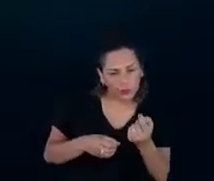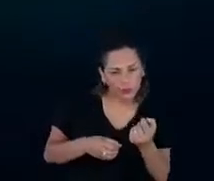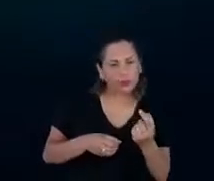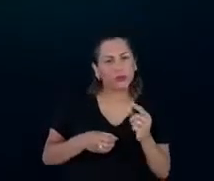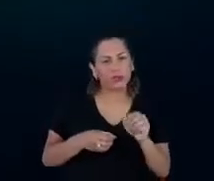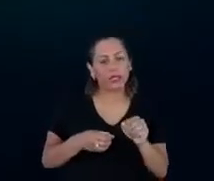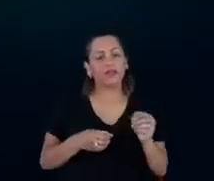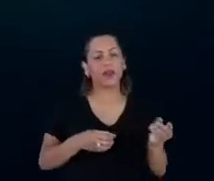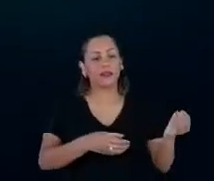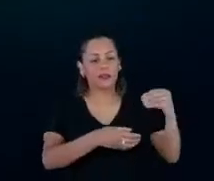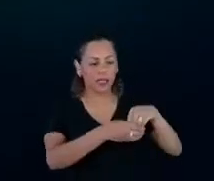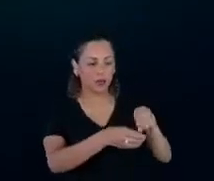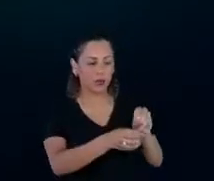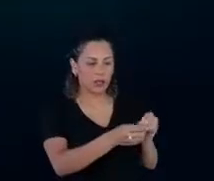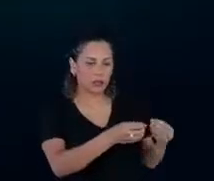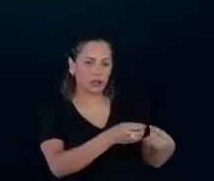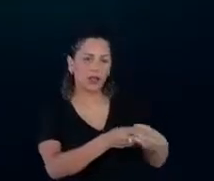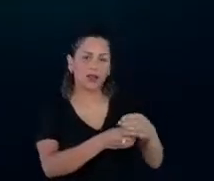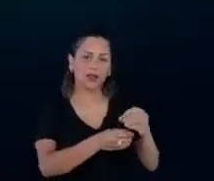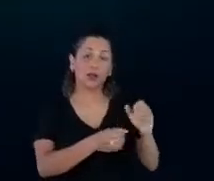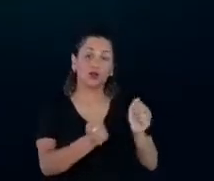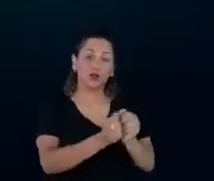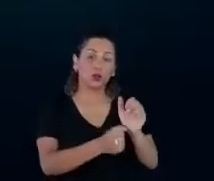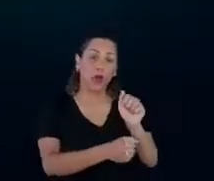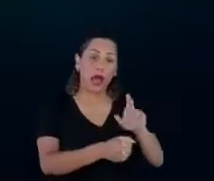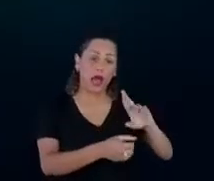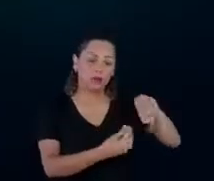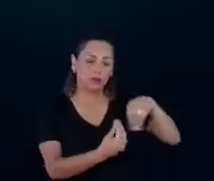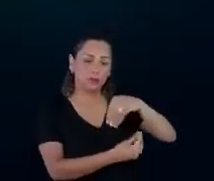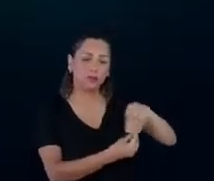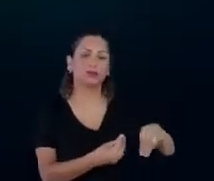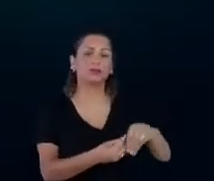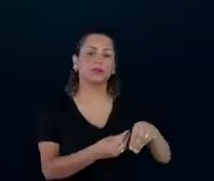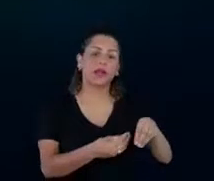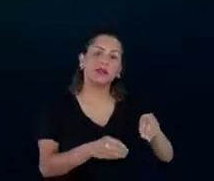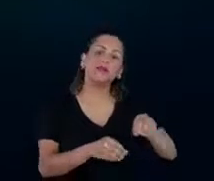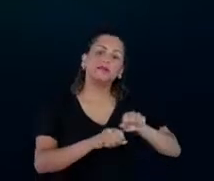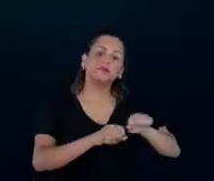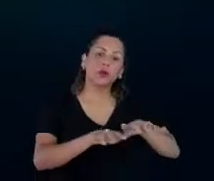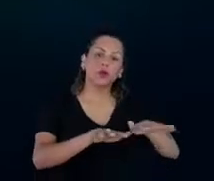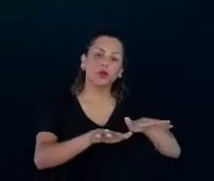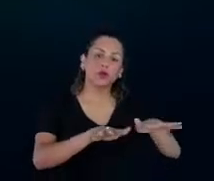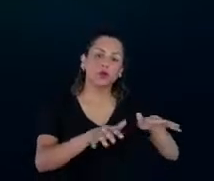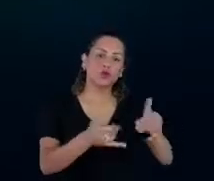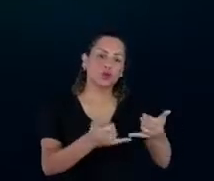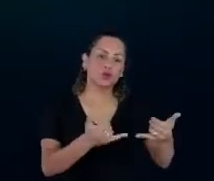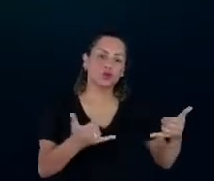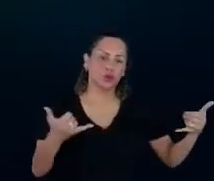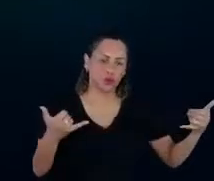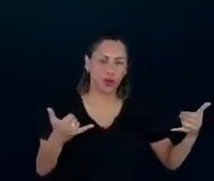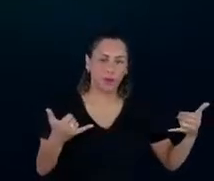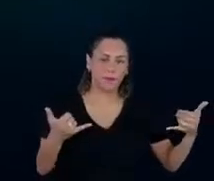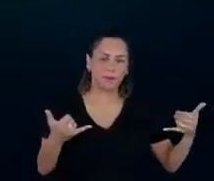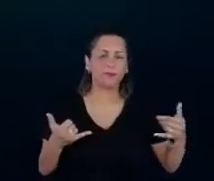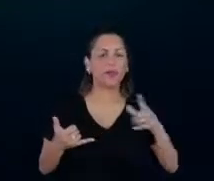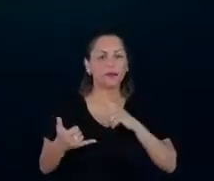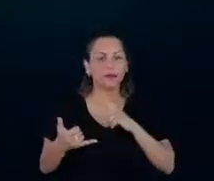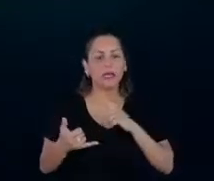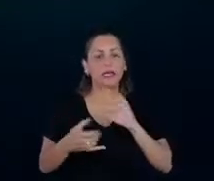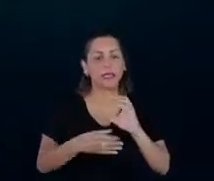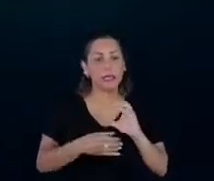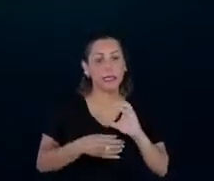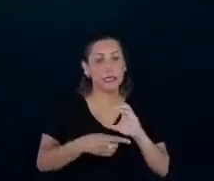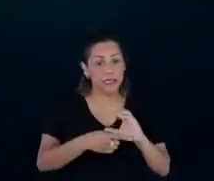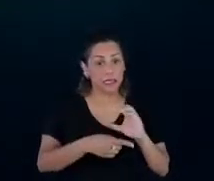com o ar e vai produzir eletricidade. E como eu falei, tem uma pequena emissão de CO2 que vai ser